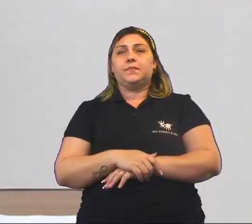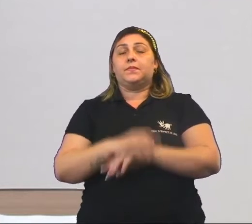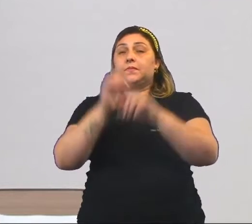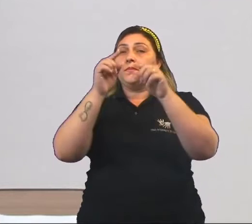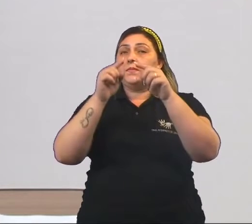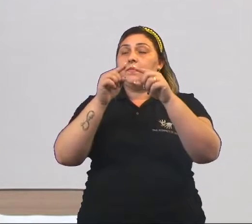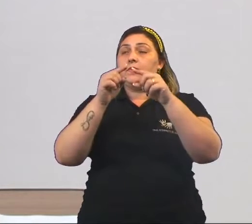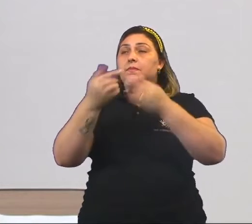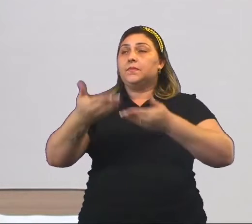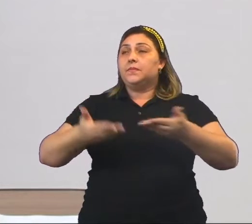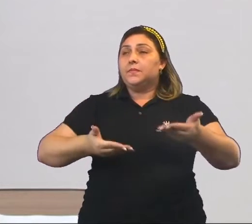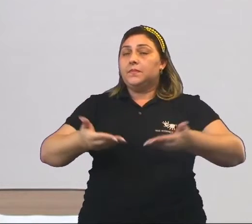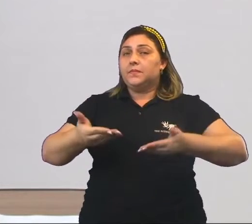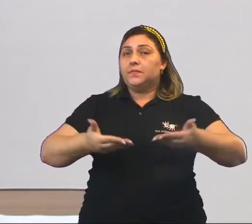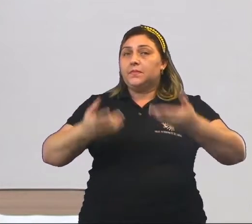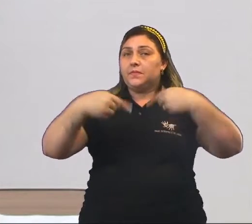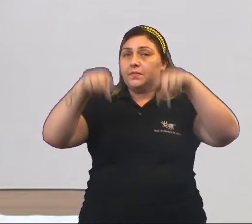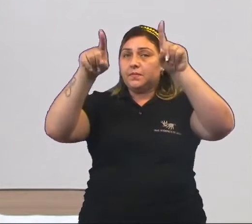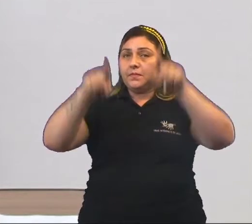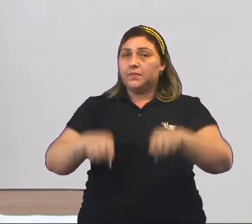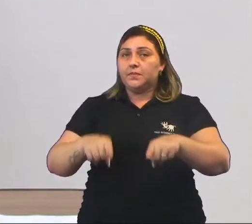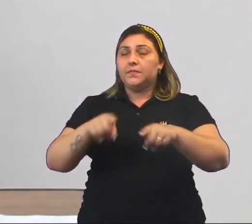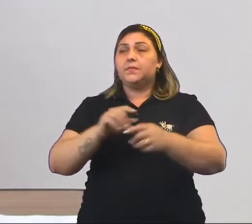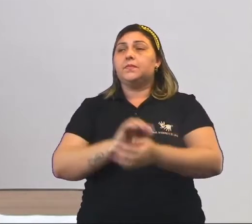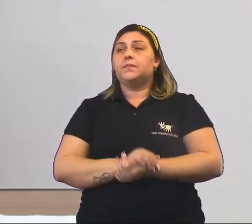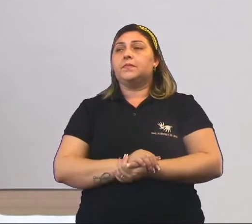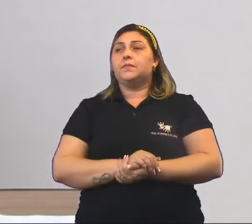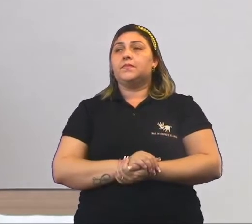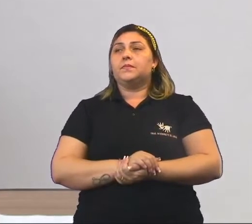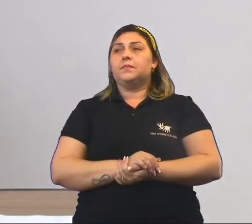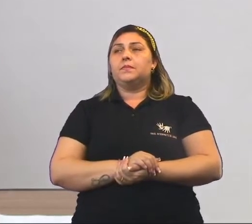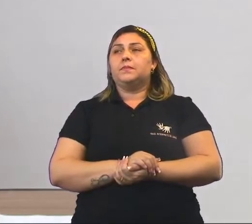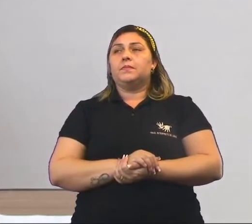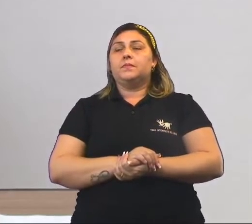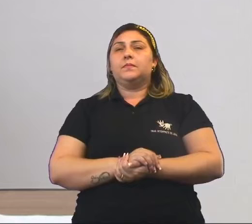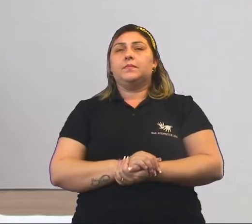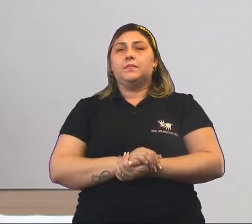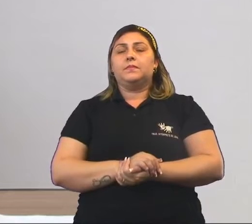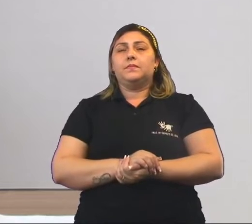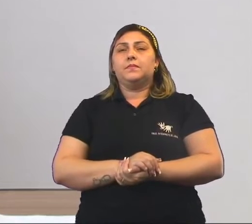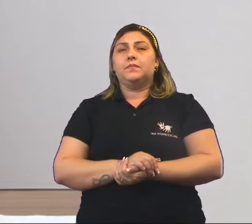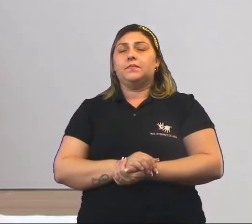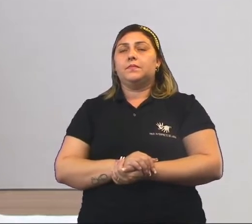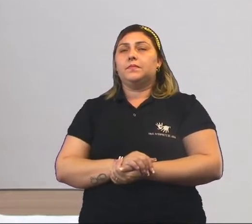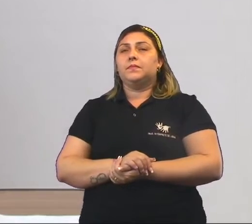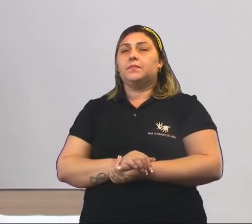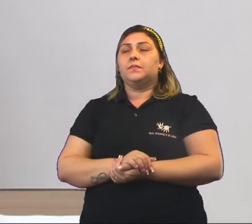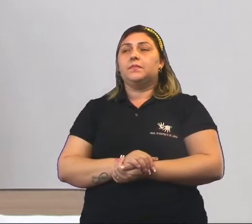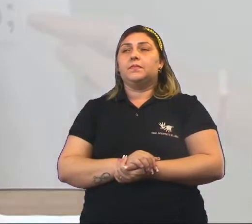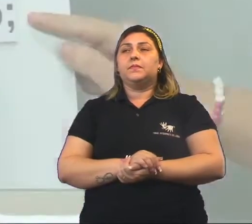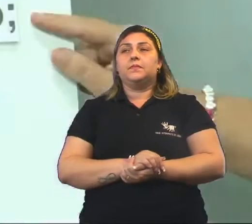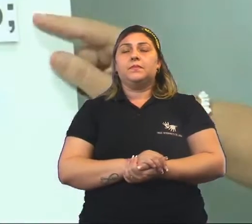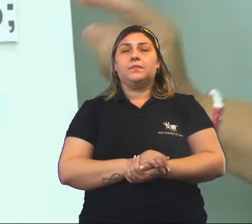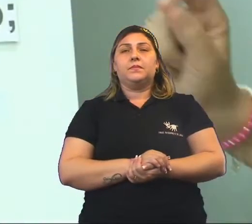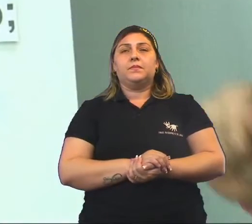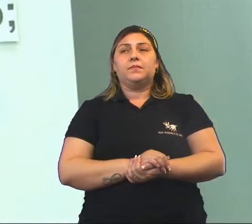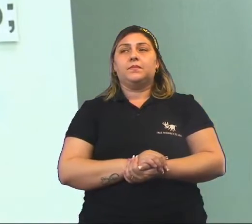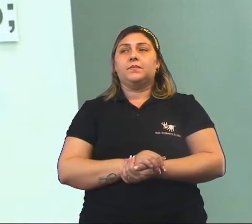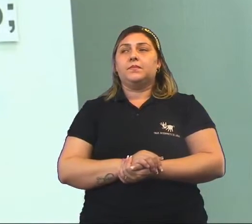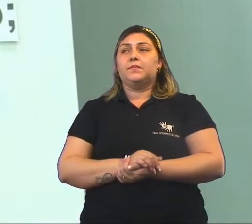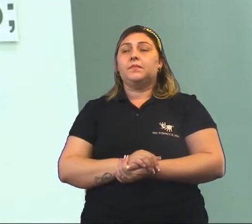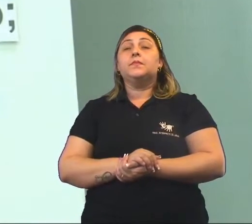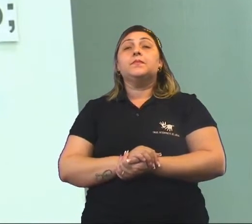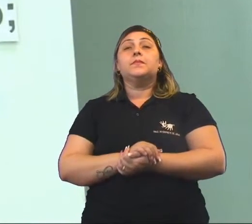empregado. Outro exemplo de trabalho livre. Empregado. Tá? O empregado é aquele que assina